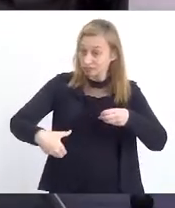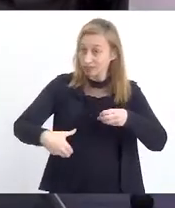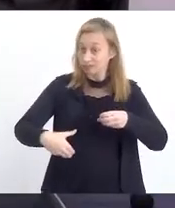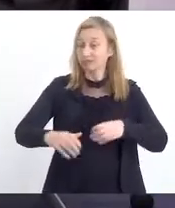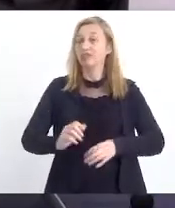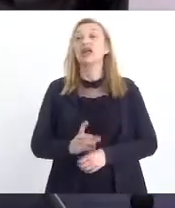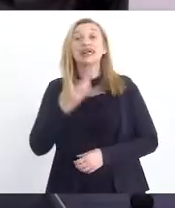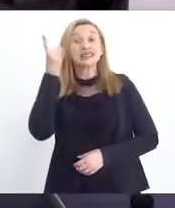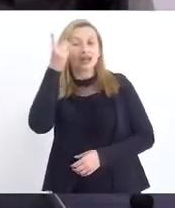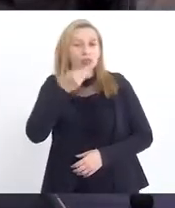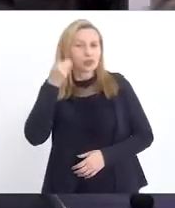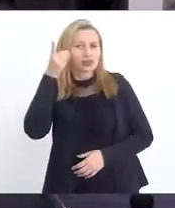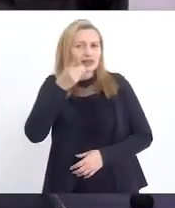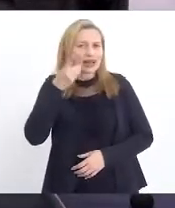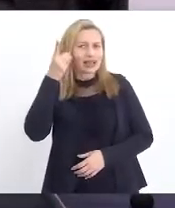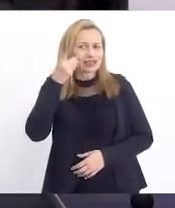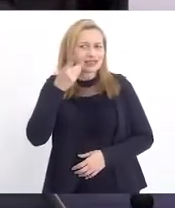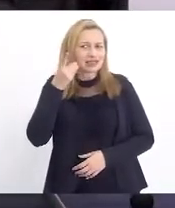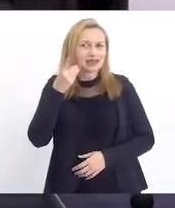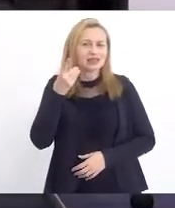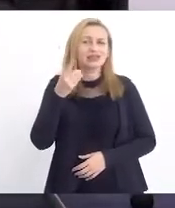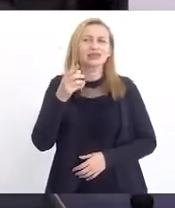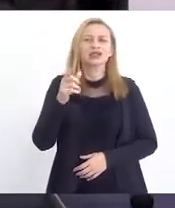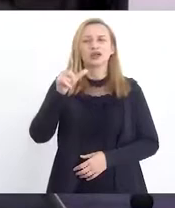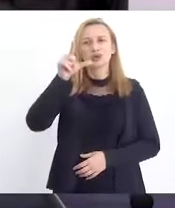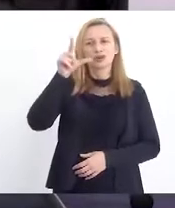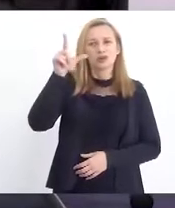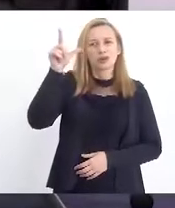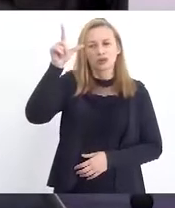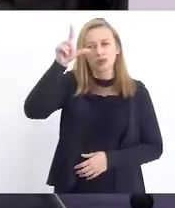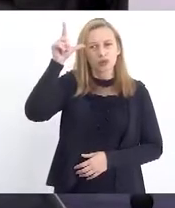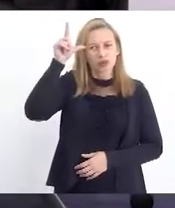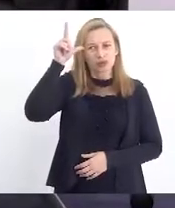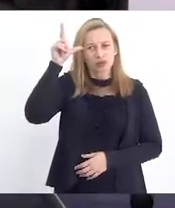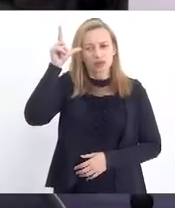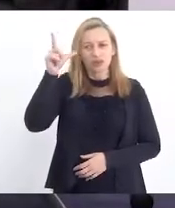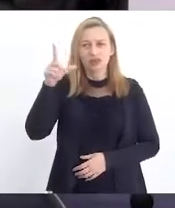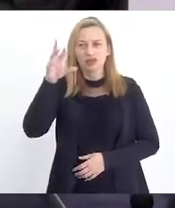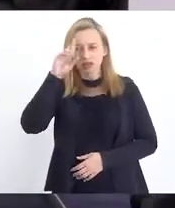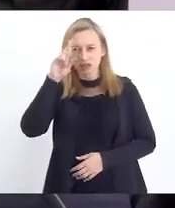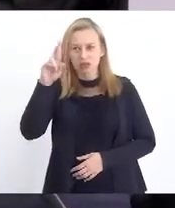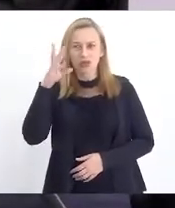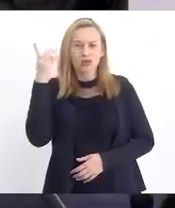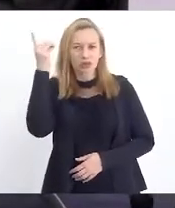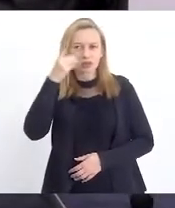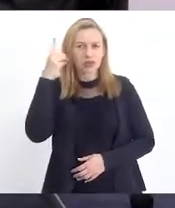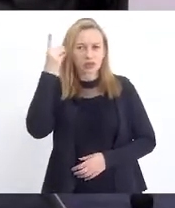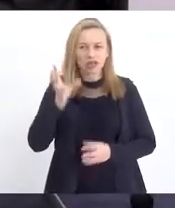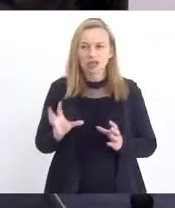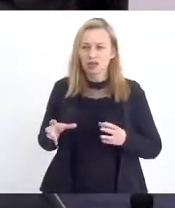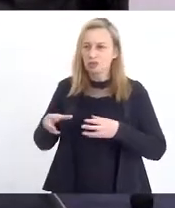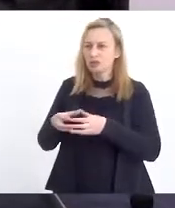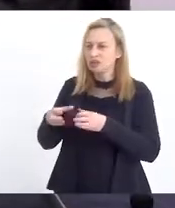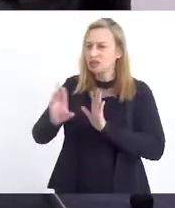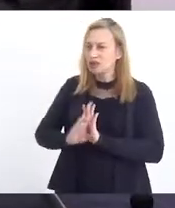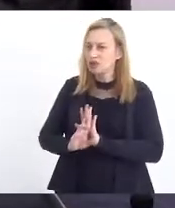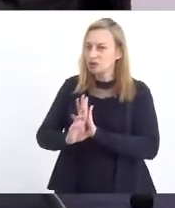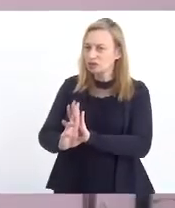deputada Lucinha, senhor presidente da Comissão de